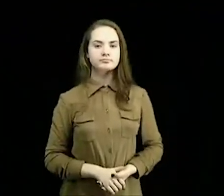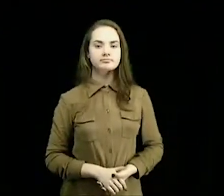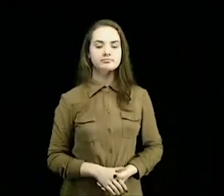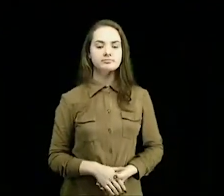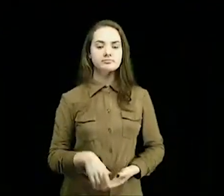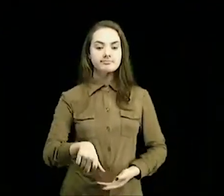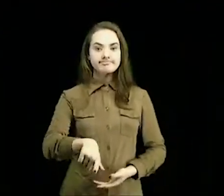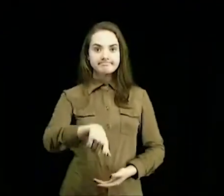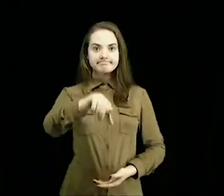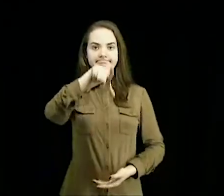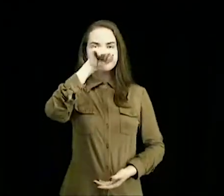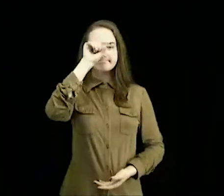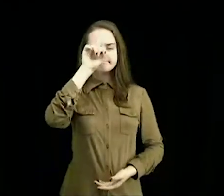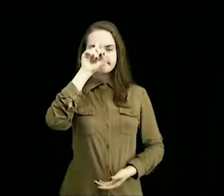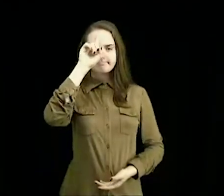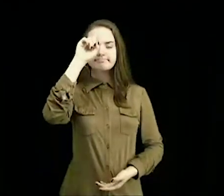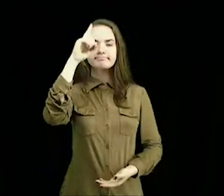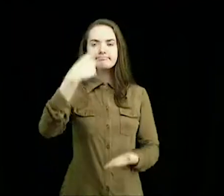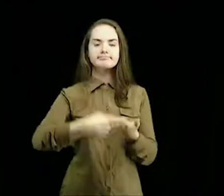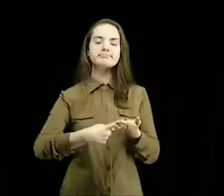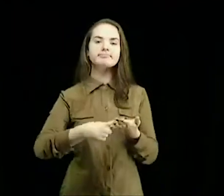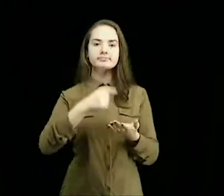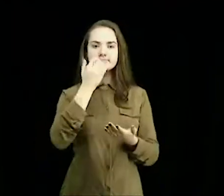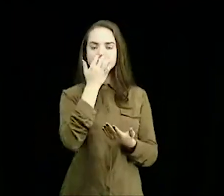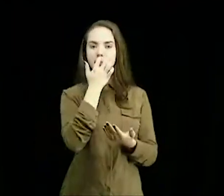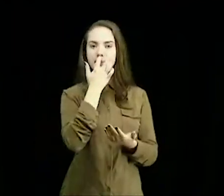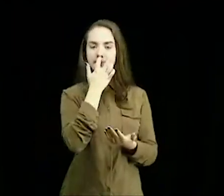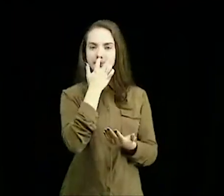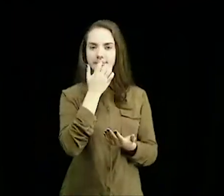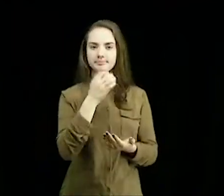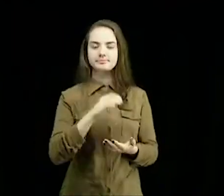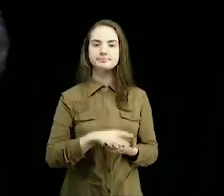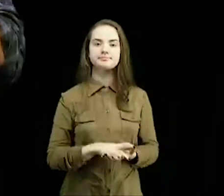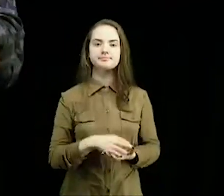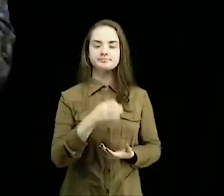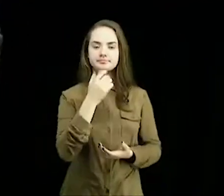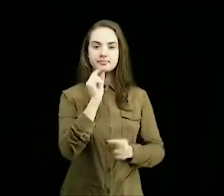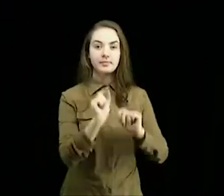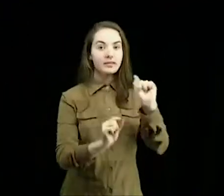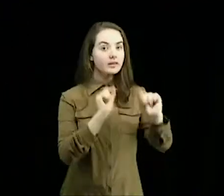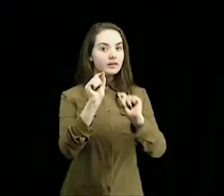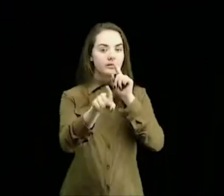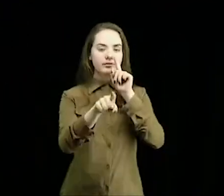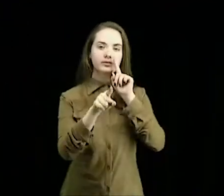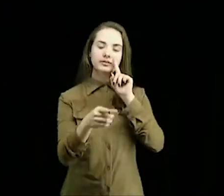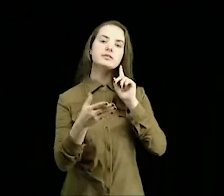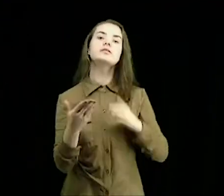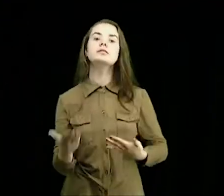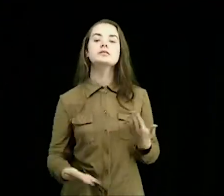A decisão que você toma com relação a quem você serve,